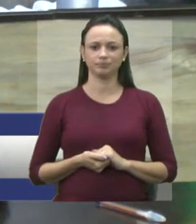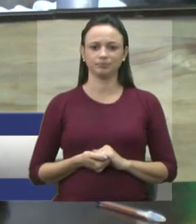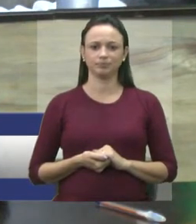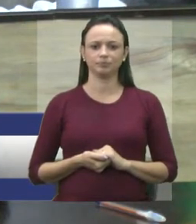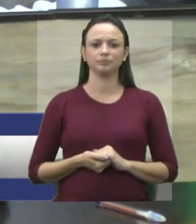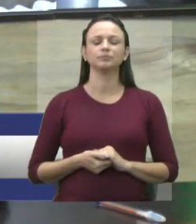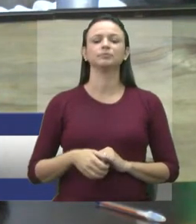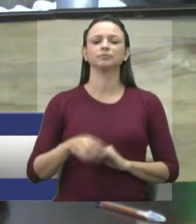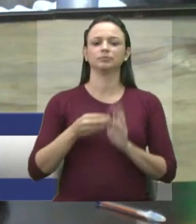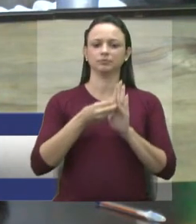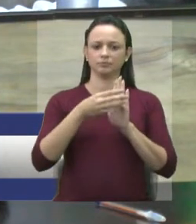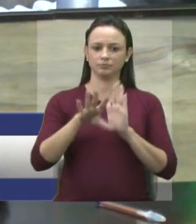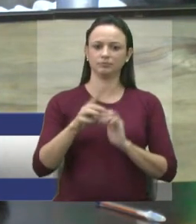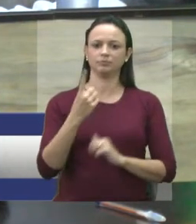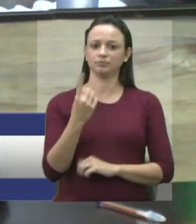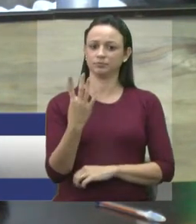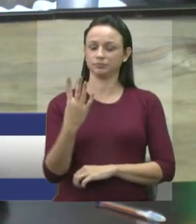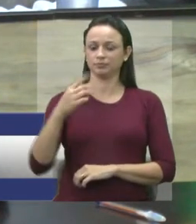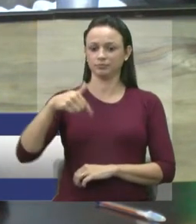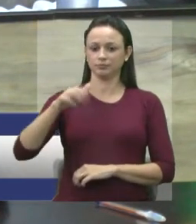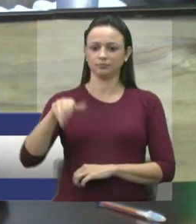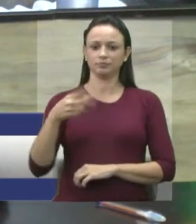Indicação número